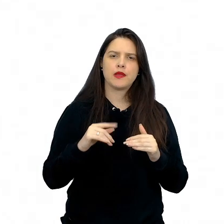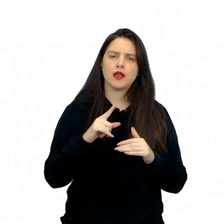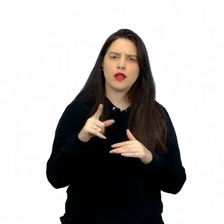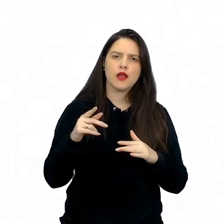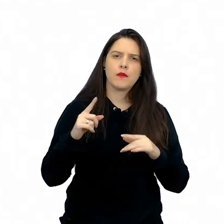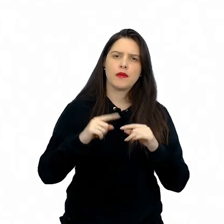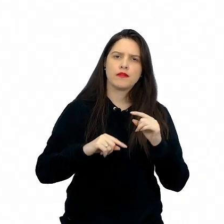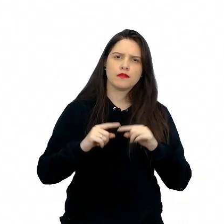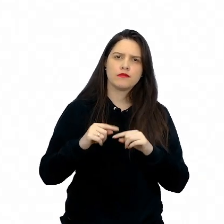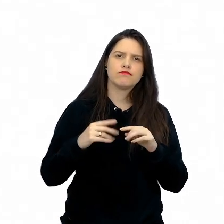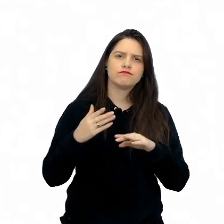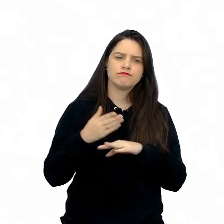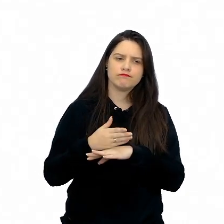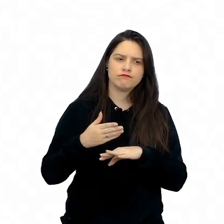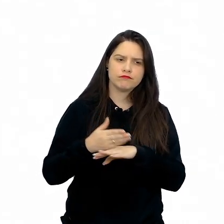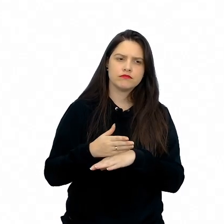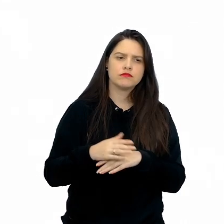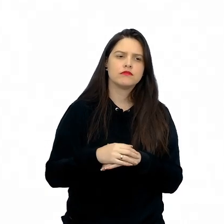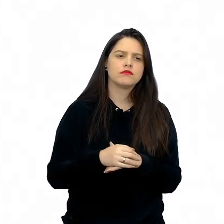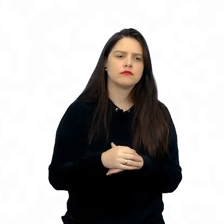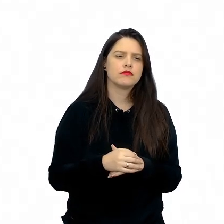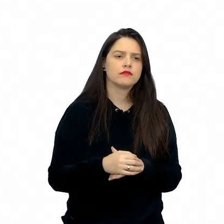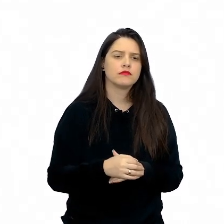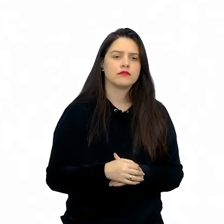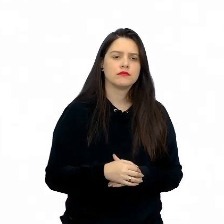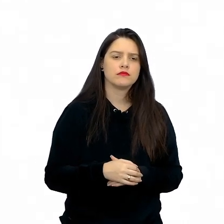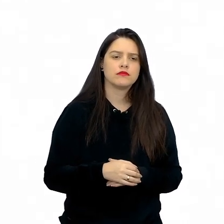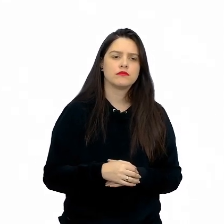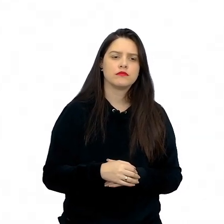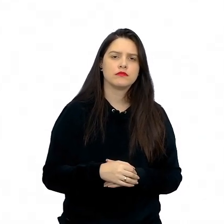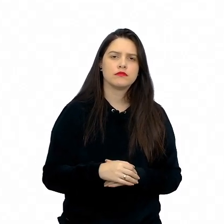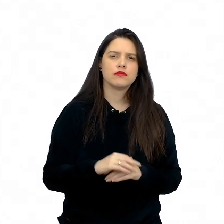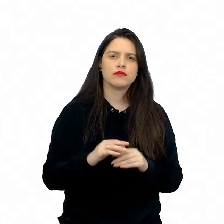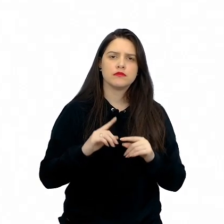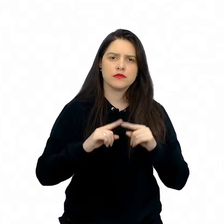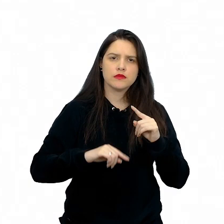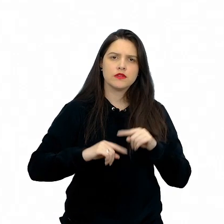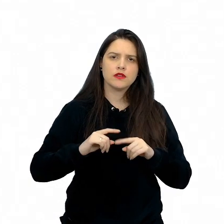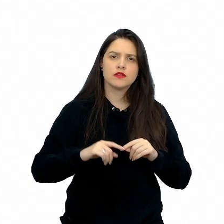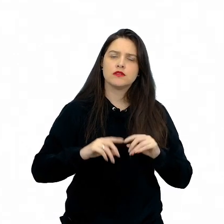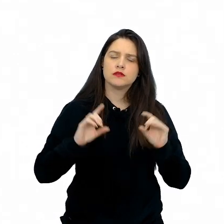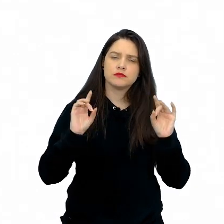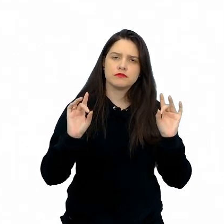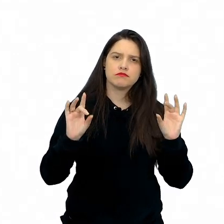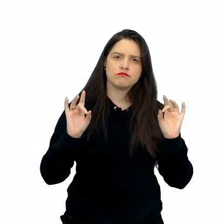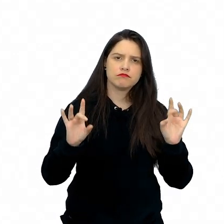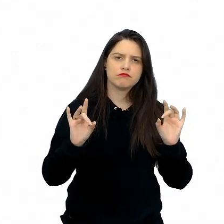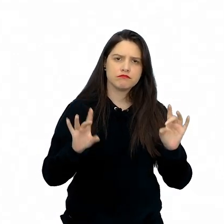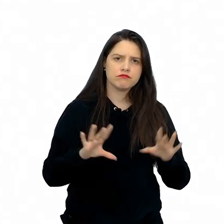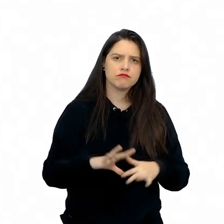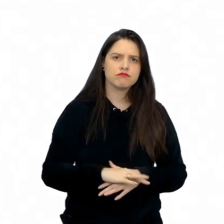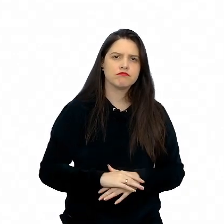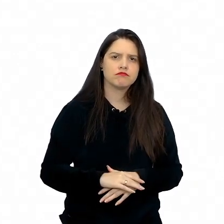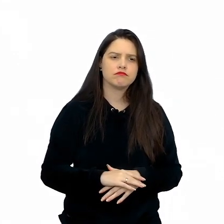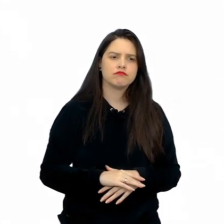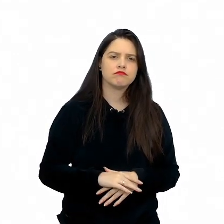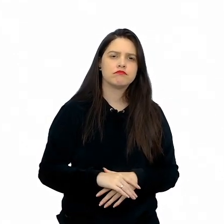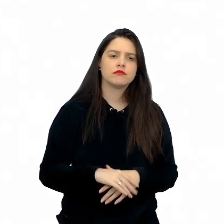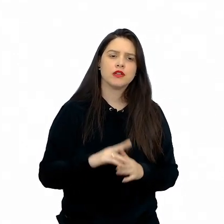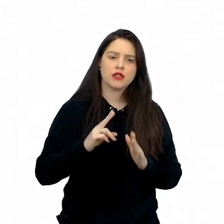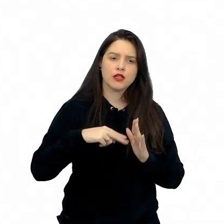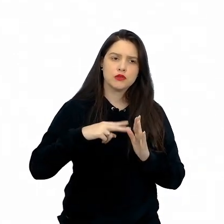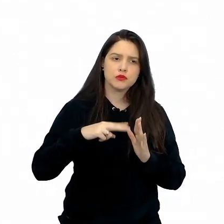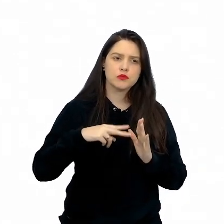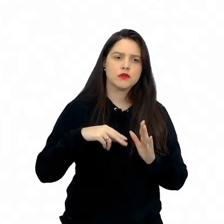essa formação aconteça, né? Todo esse estudo, os materiais oficiais, as leituras.